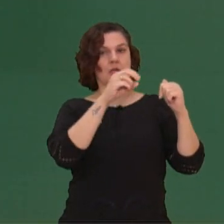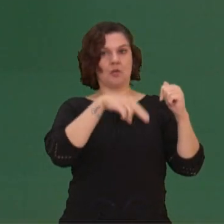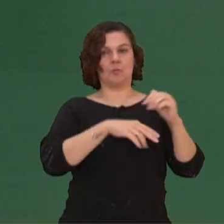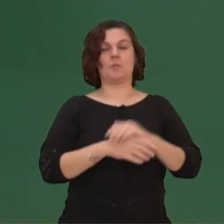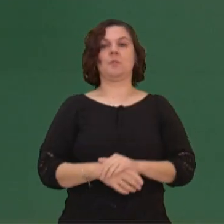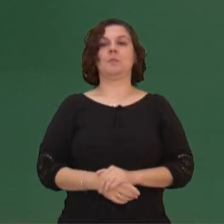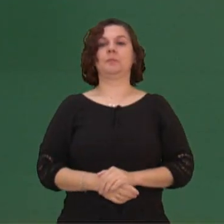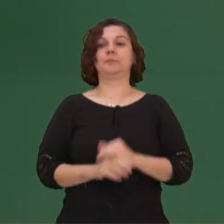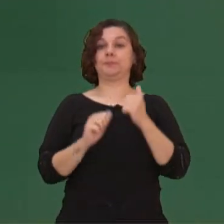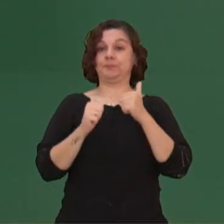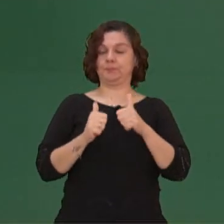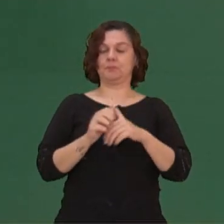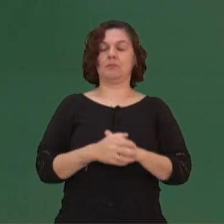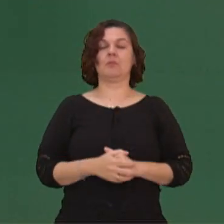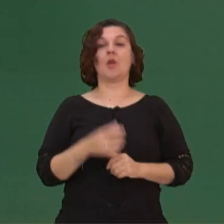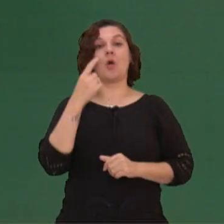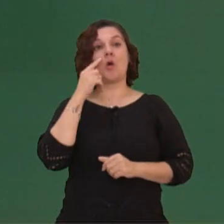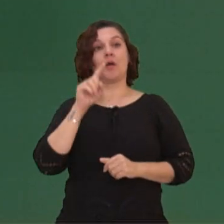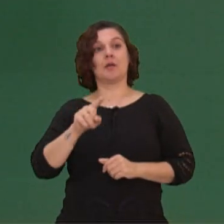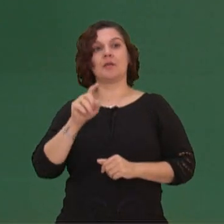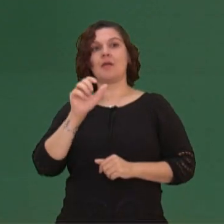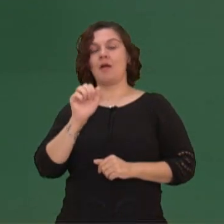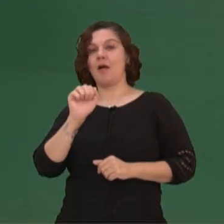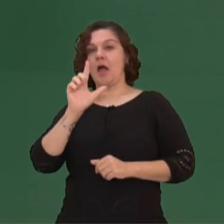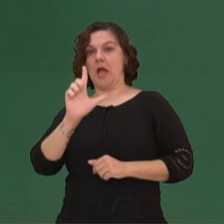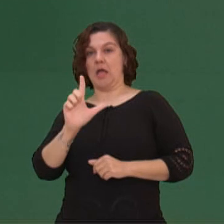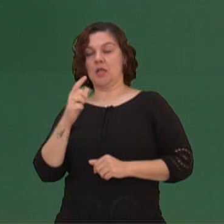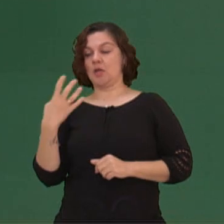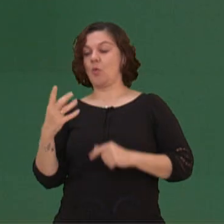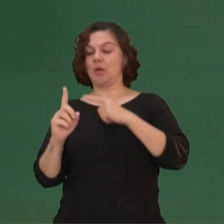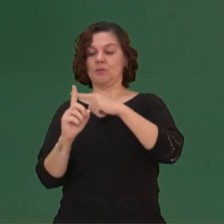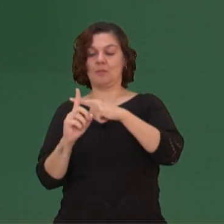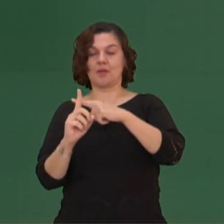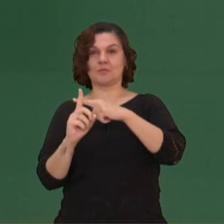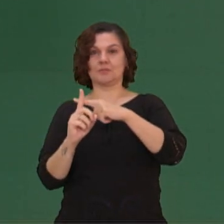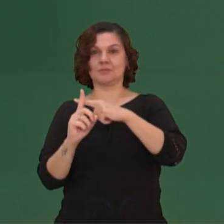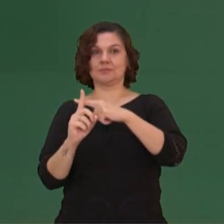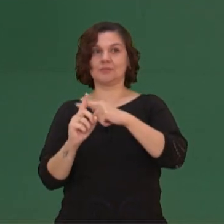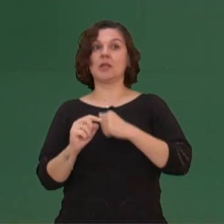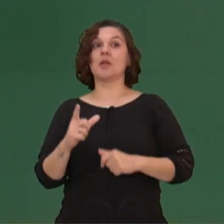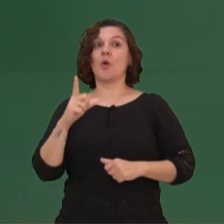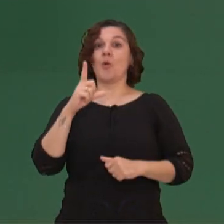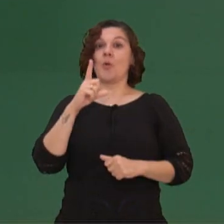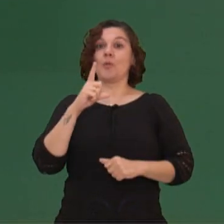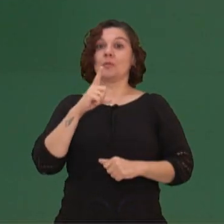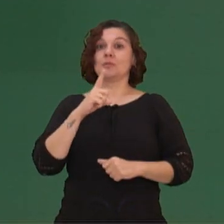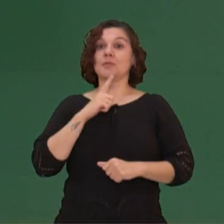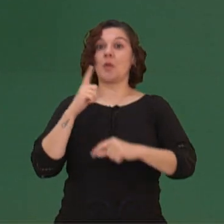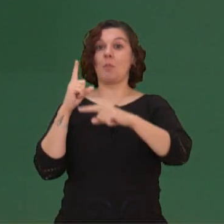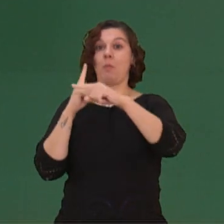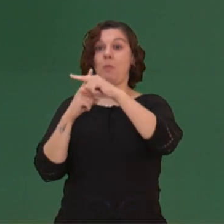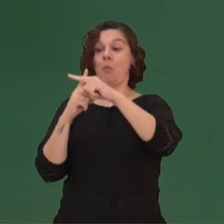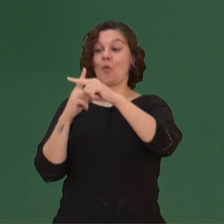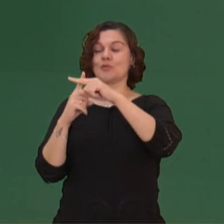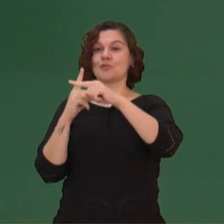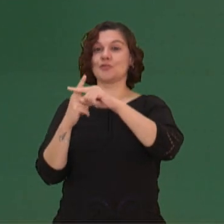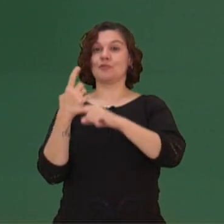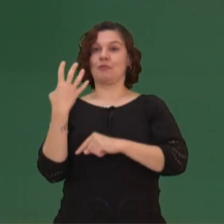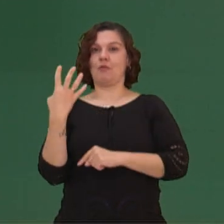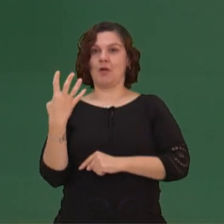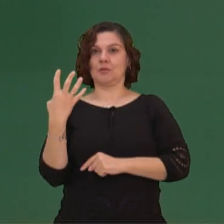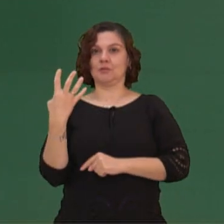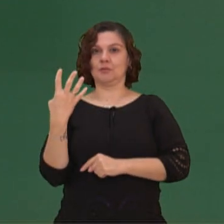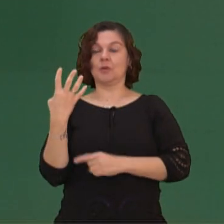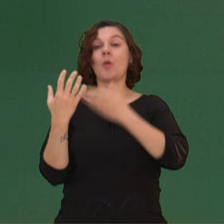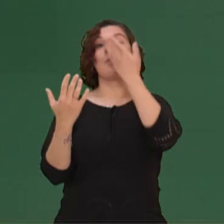Vamos em frente. Alumínio, 4+, significa que ele tem 4 cargas positivas sobrando. É porque